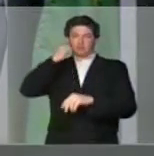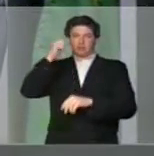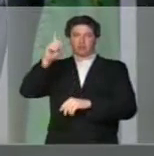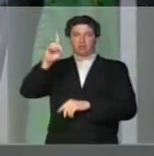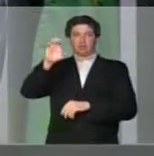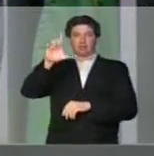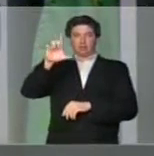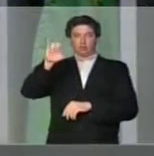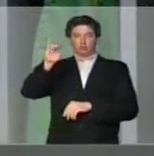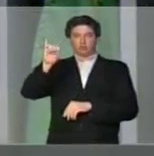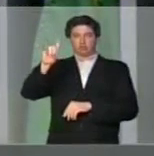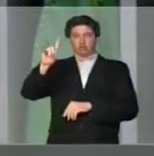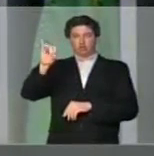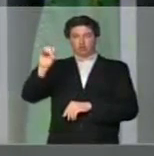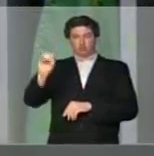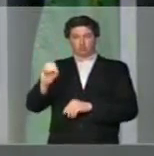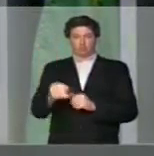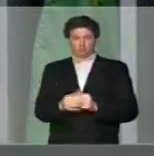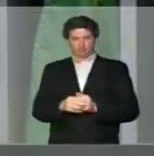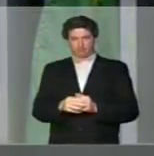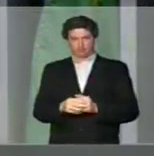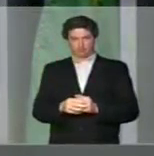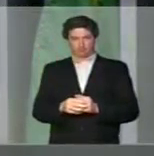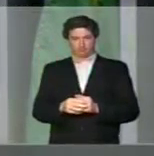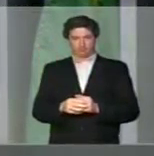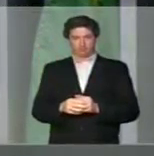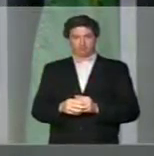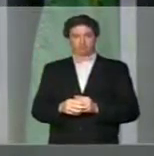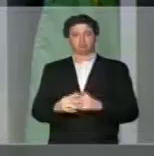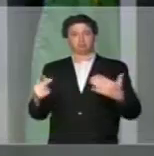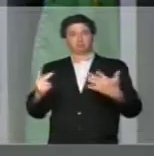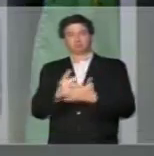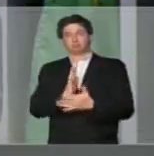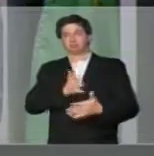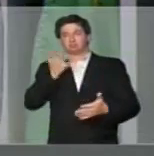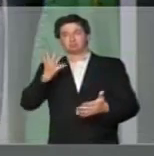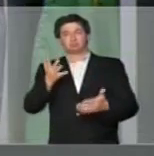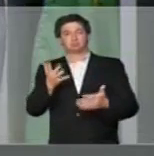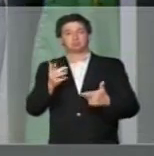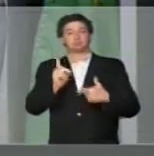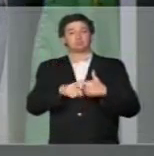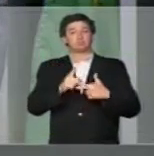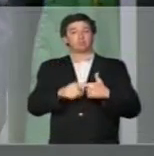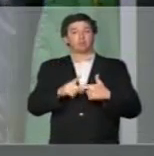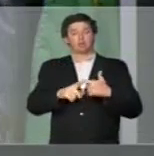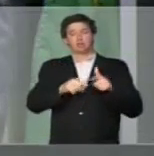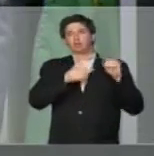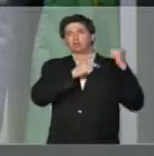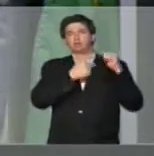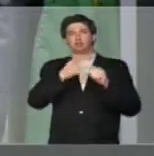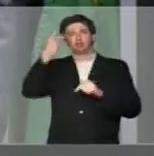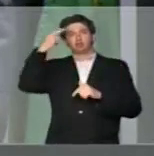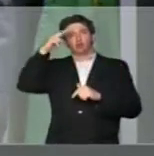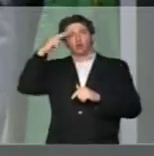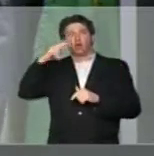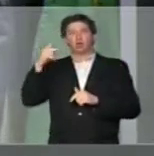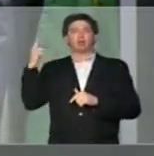senador Delcídio Amaral. O impacto pela sua